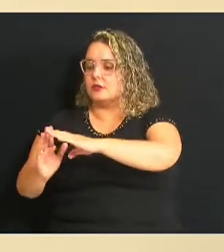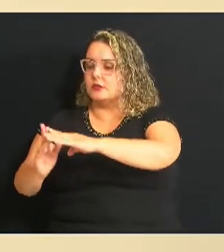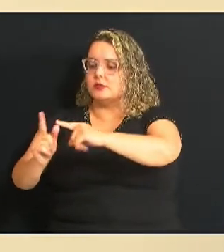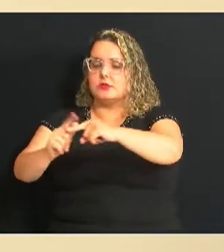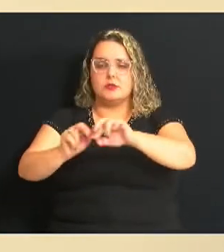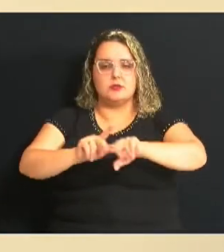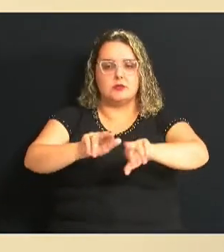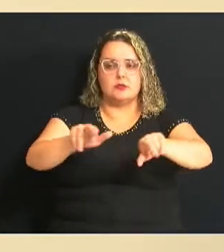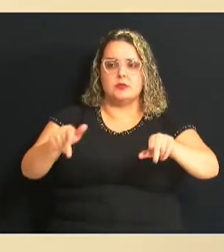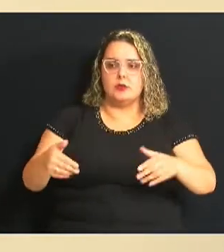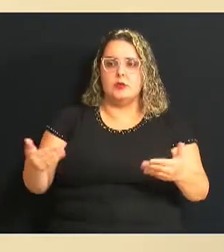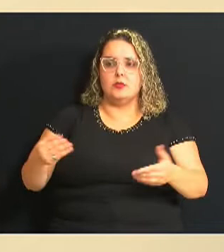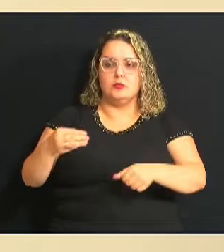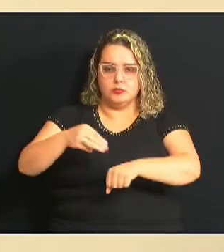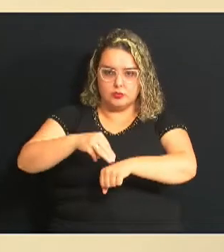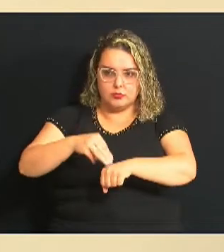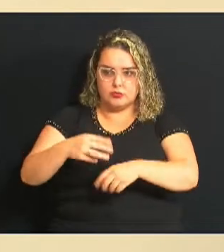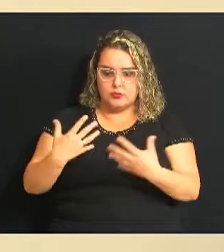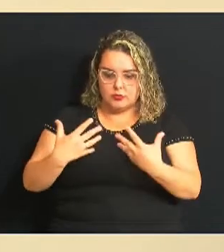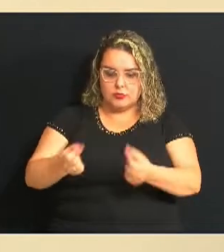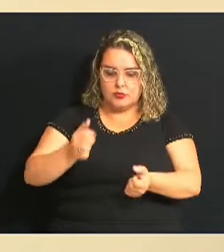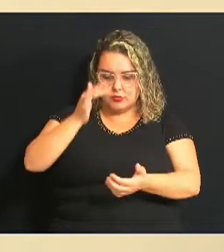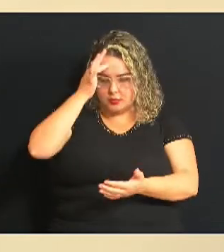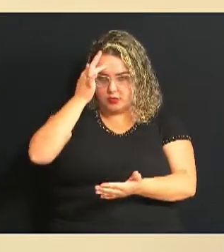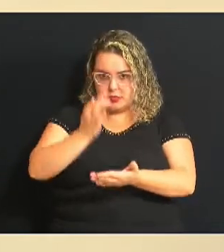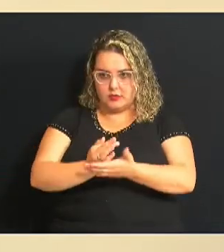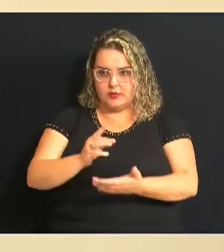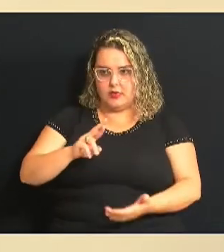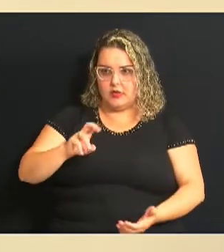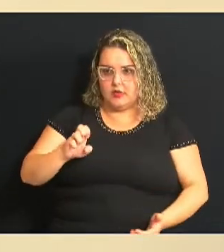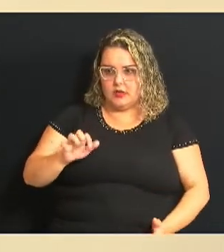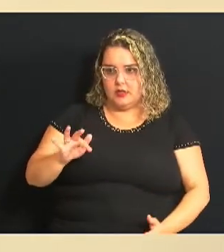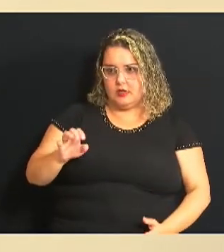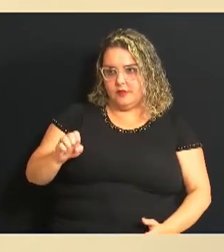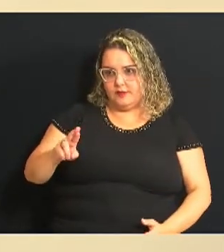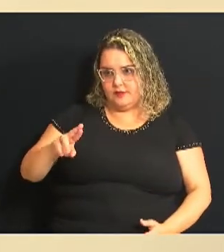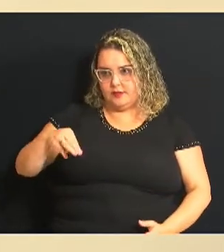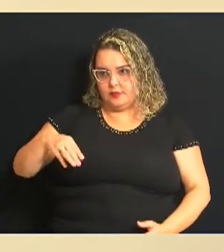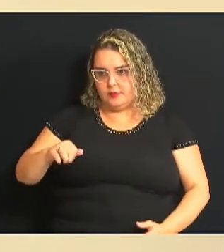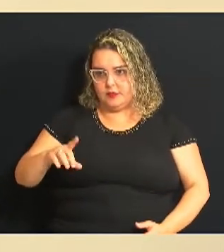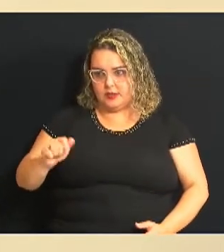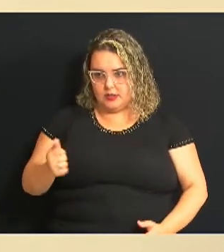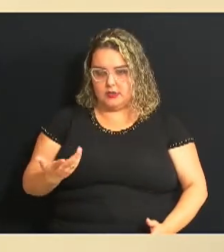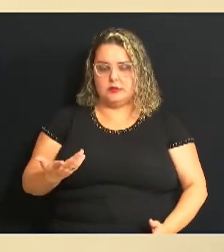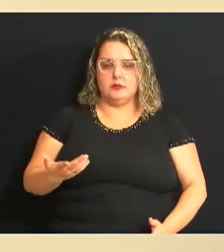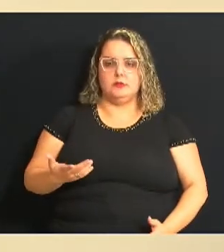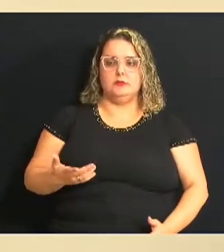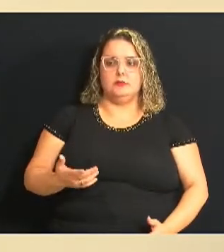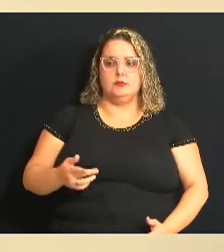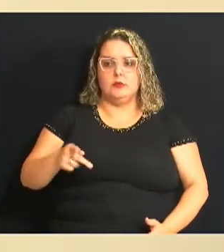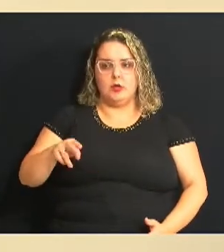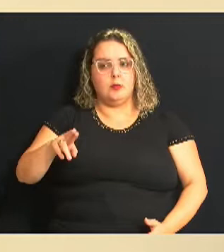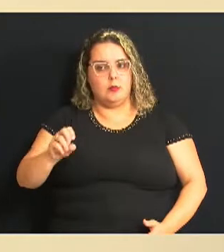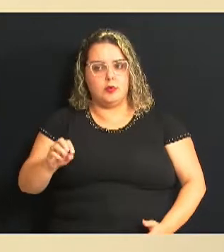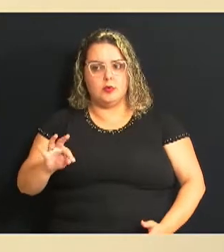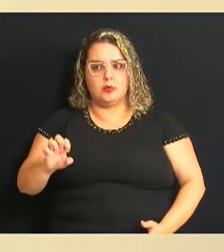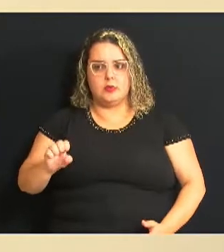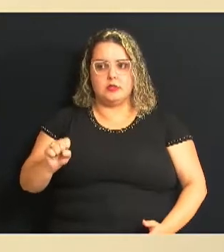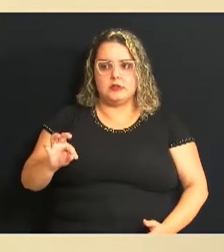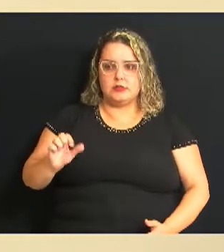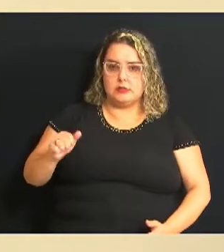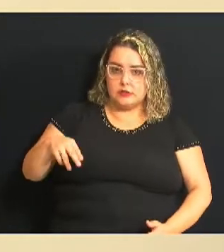os membros, adeptos da fé reformada, ou pelo menos dessa herança protestante, somam